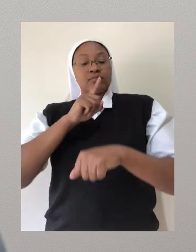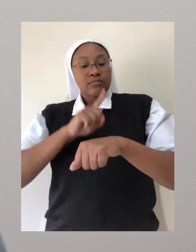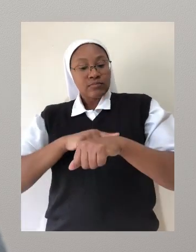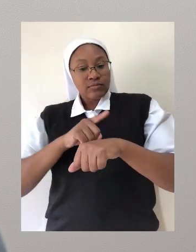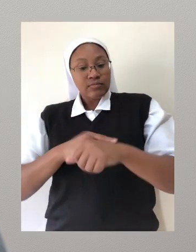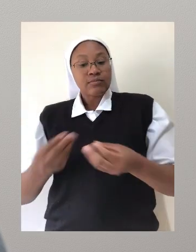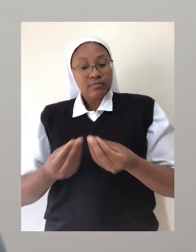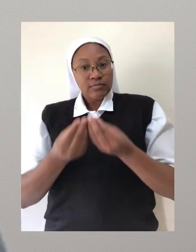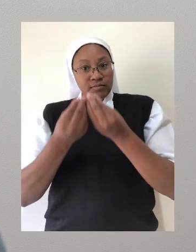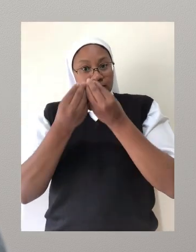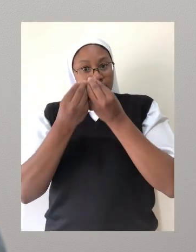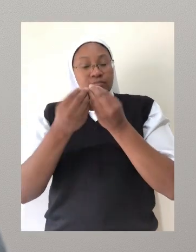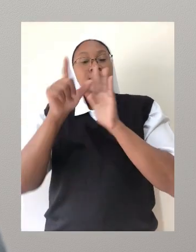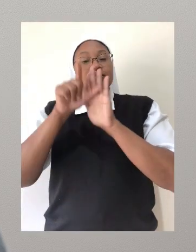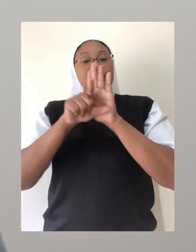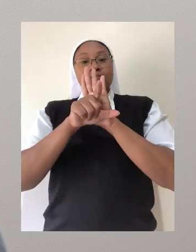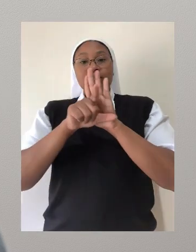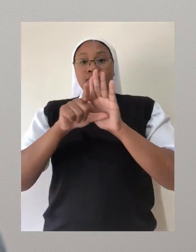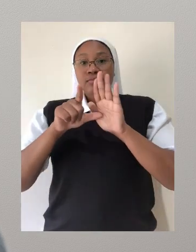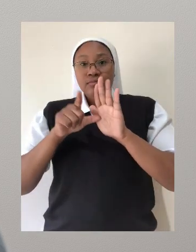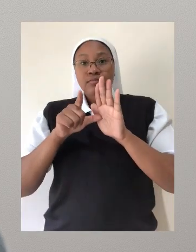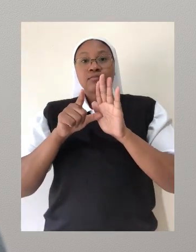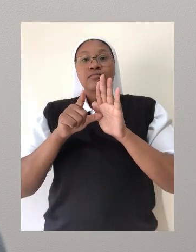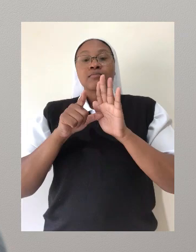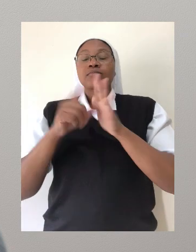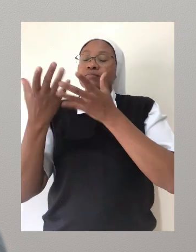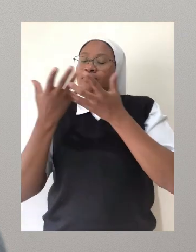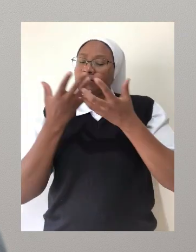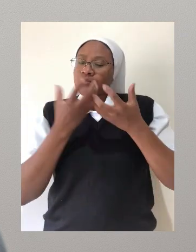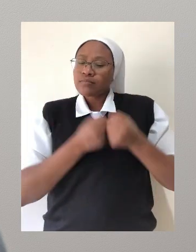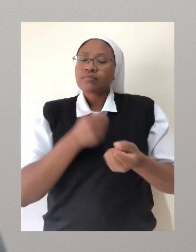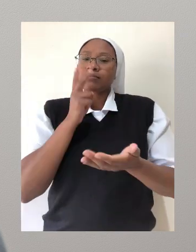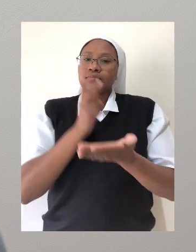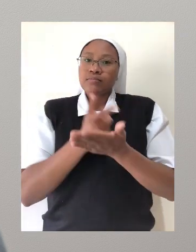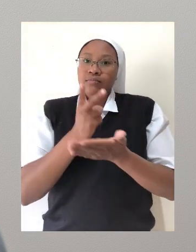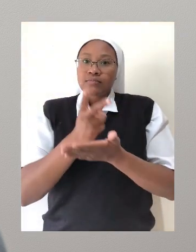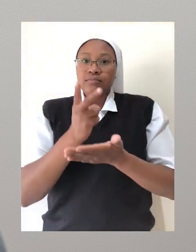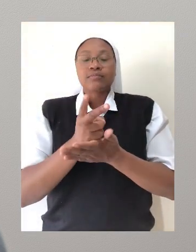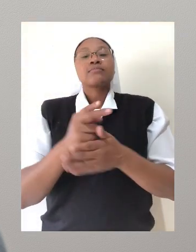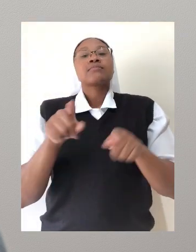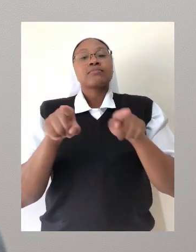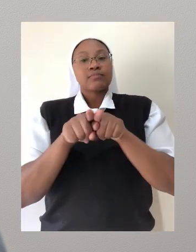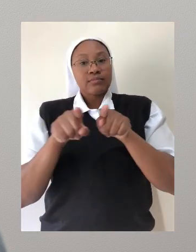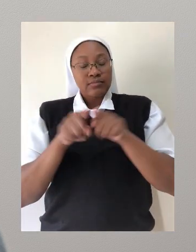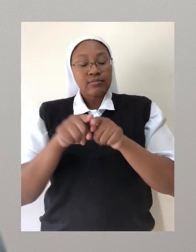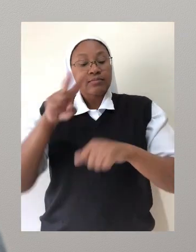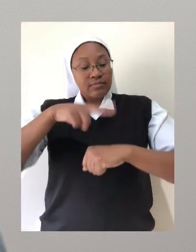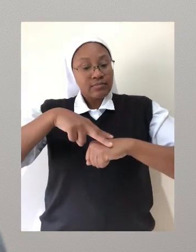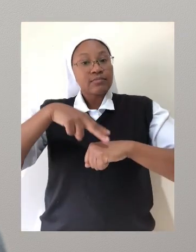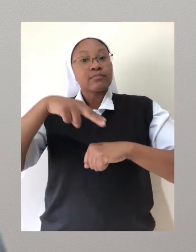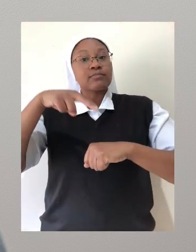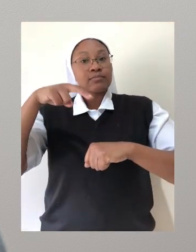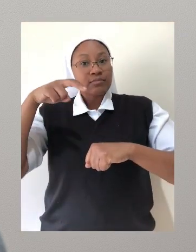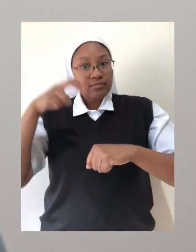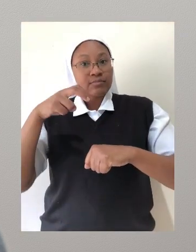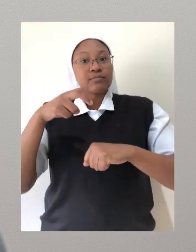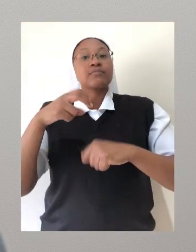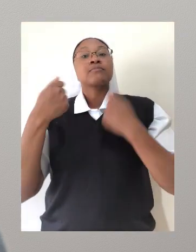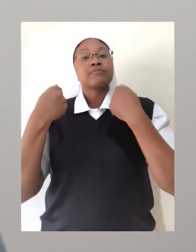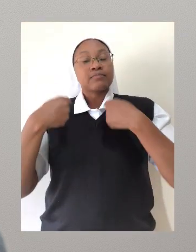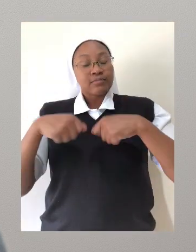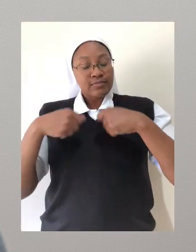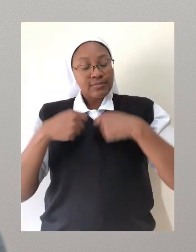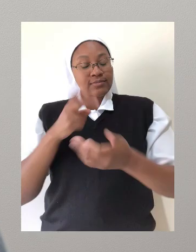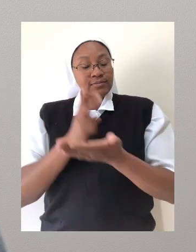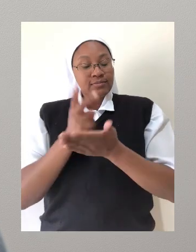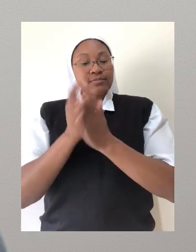tempo e a missa, quando é possível, a liturgia da palavra que devemos acolher sempre. E sem dúvidas, a minha vocação depende